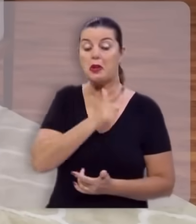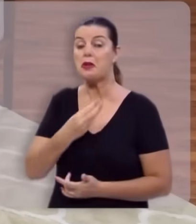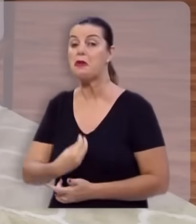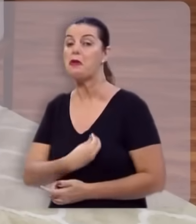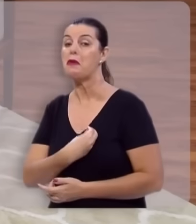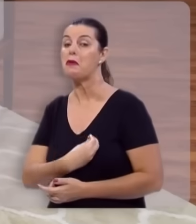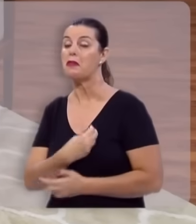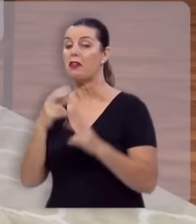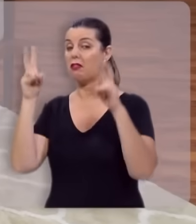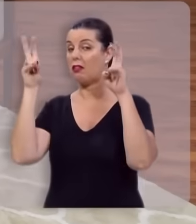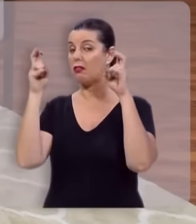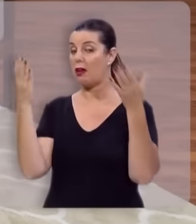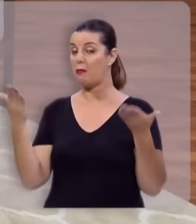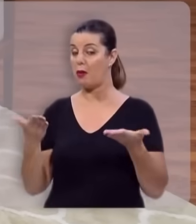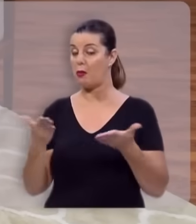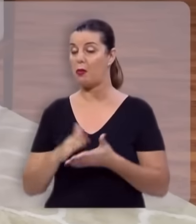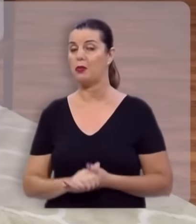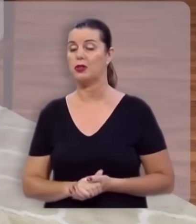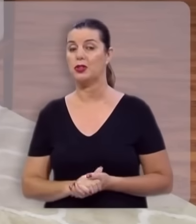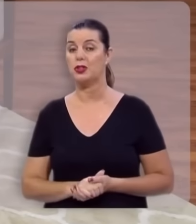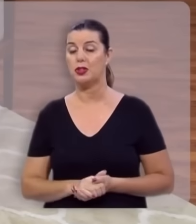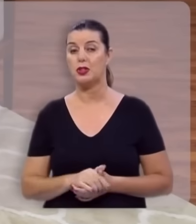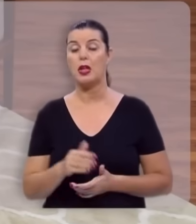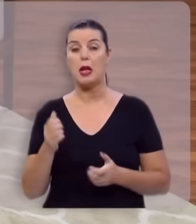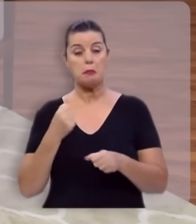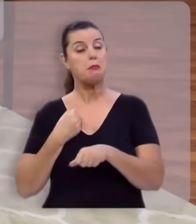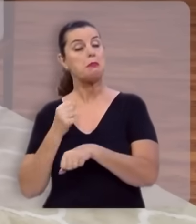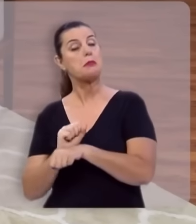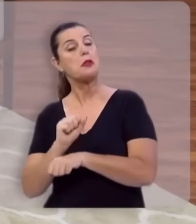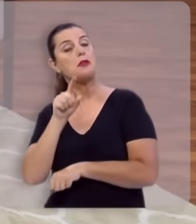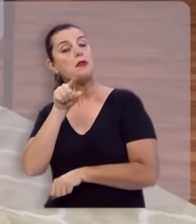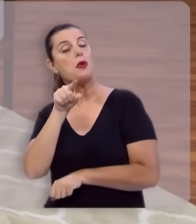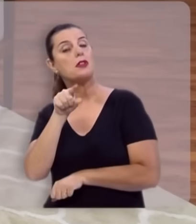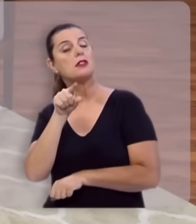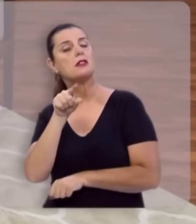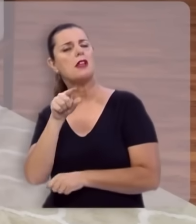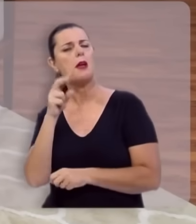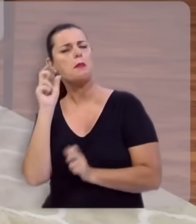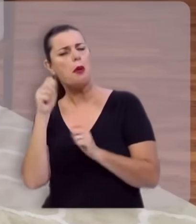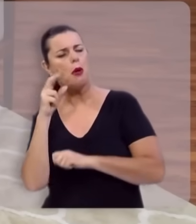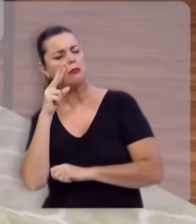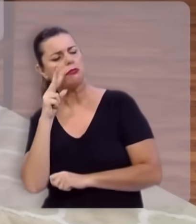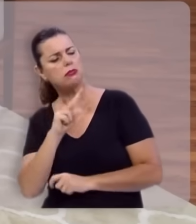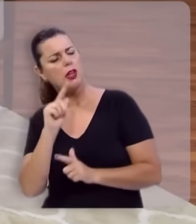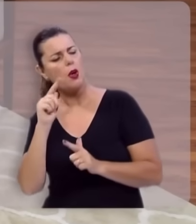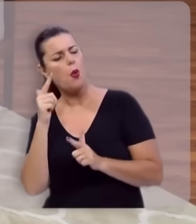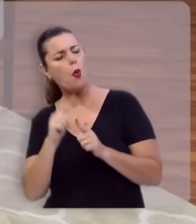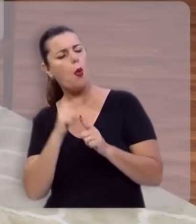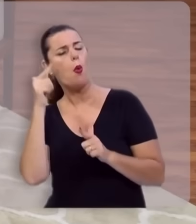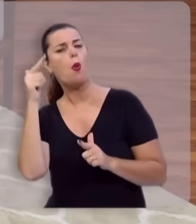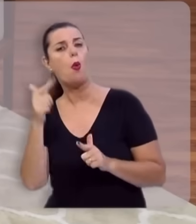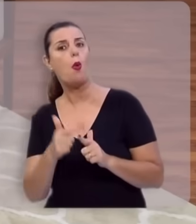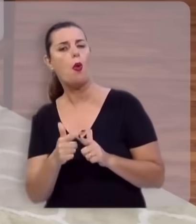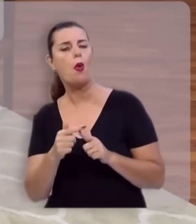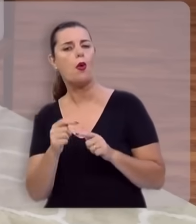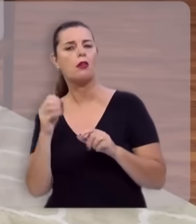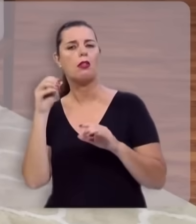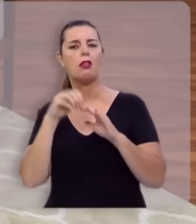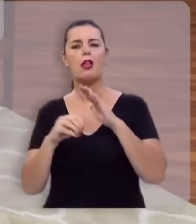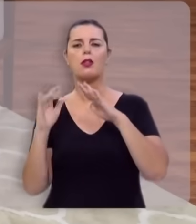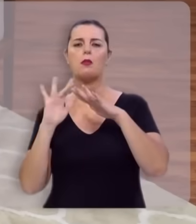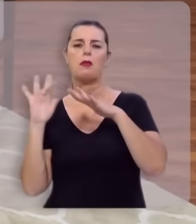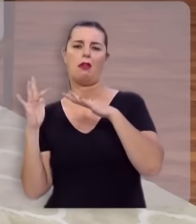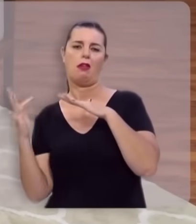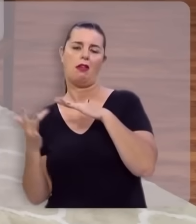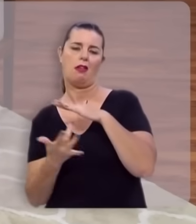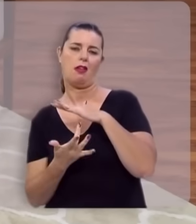vida é a nossa temática de hoje. Espero que você possa ver e rever esse programa nas nossas